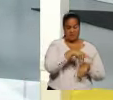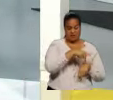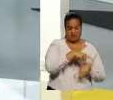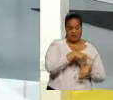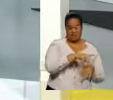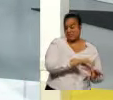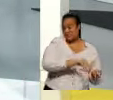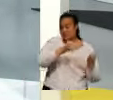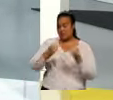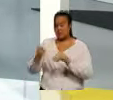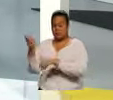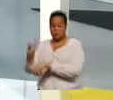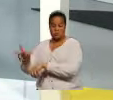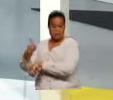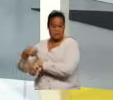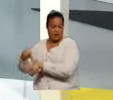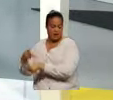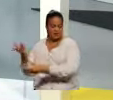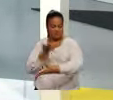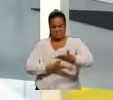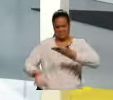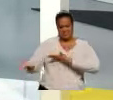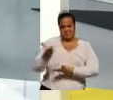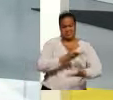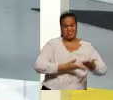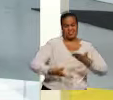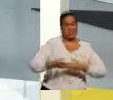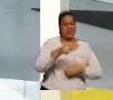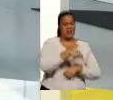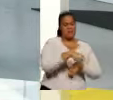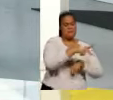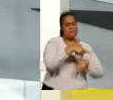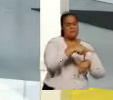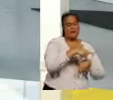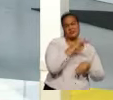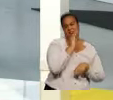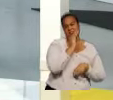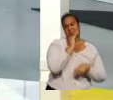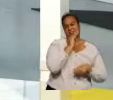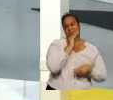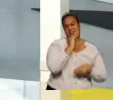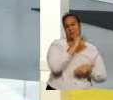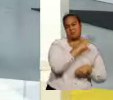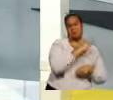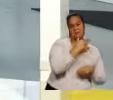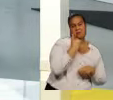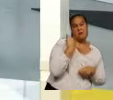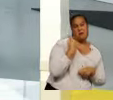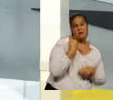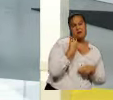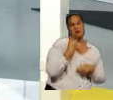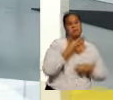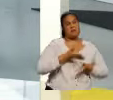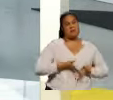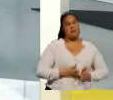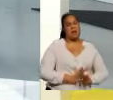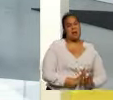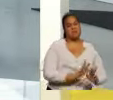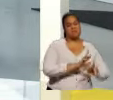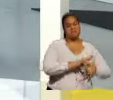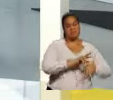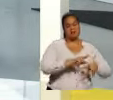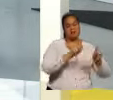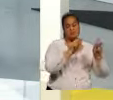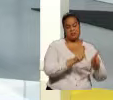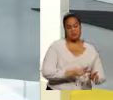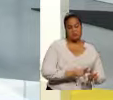se eu tenho um país onde a natalidade é muito grande mas a mortalidade é muito pequena você concorda que é um país que